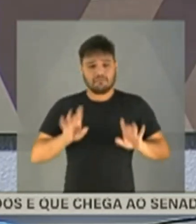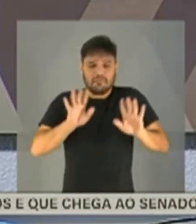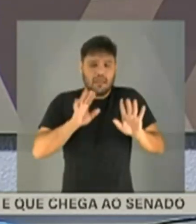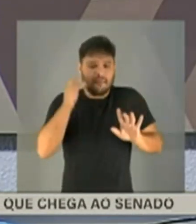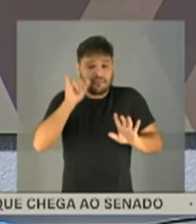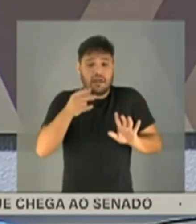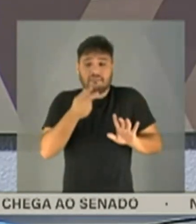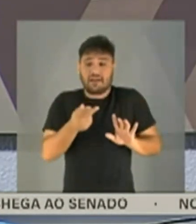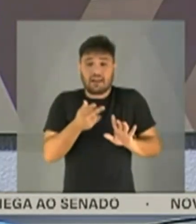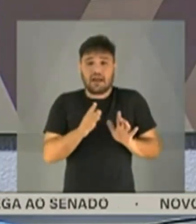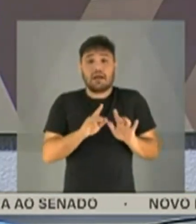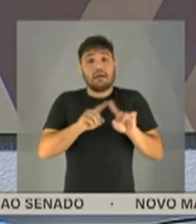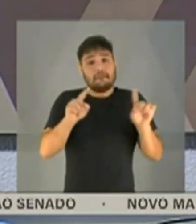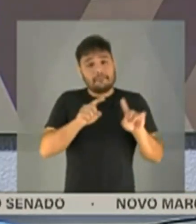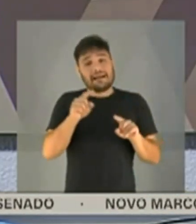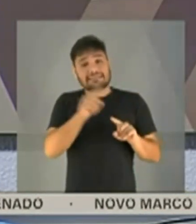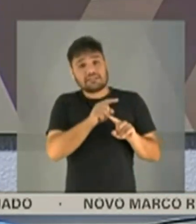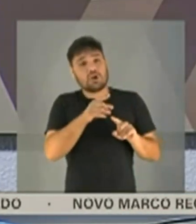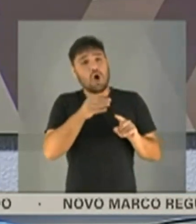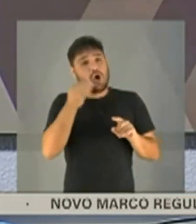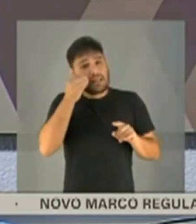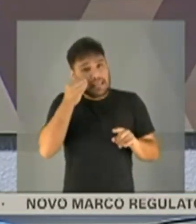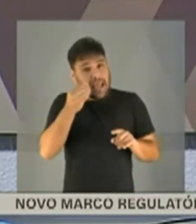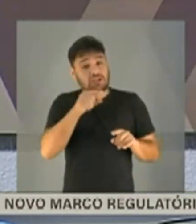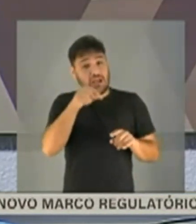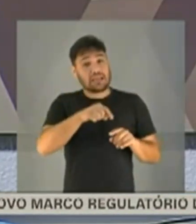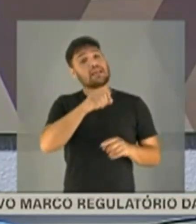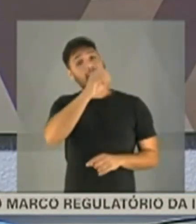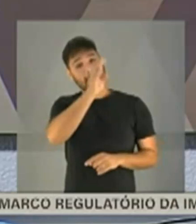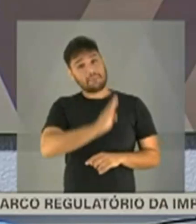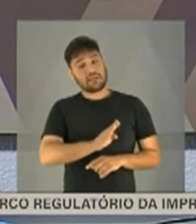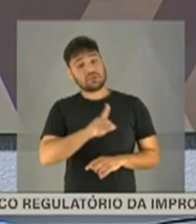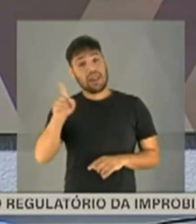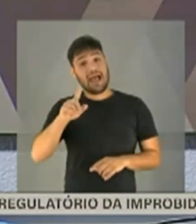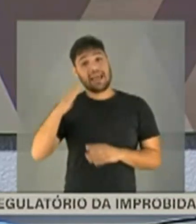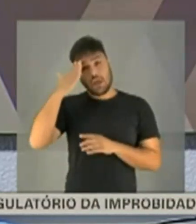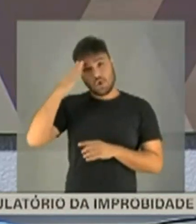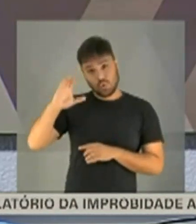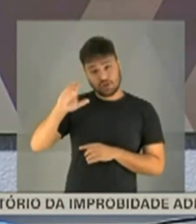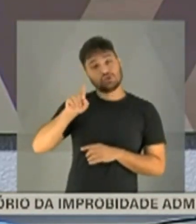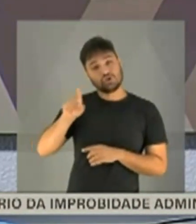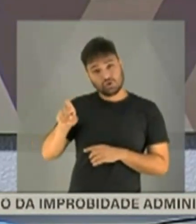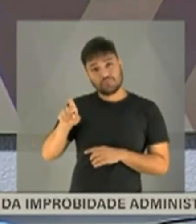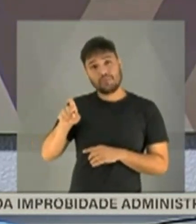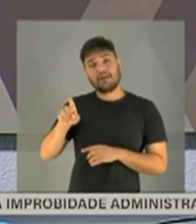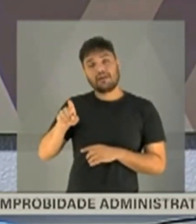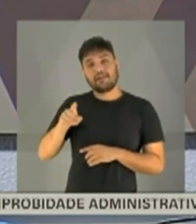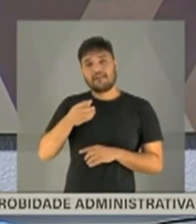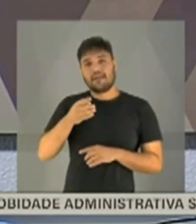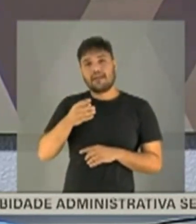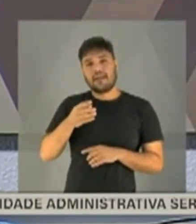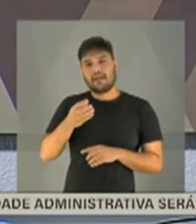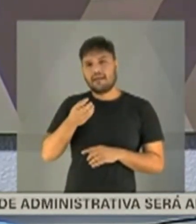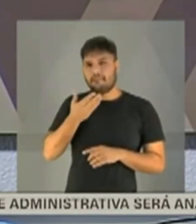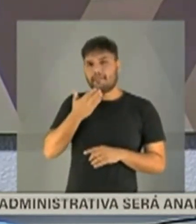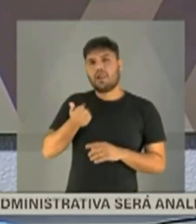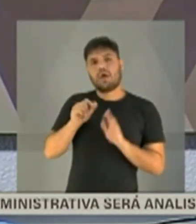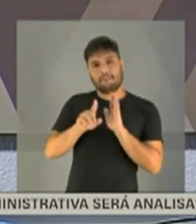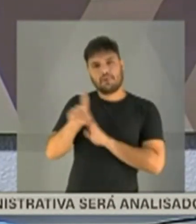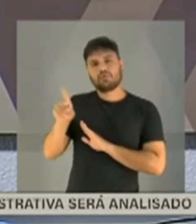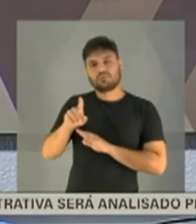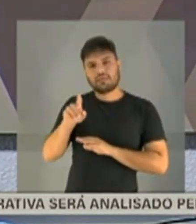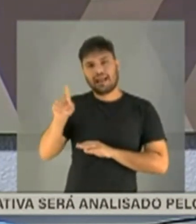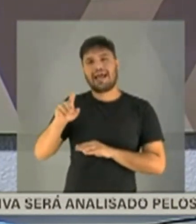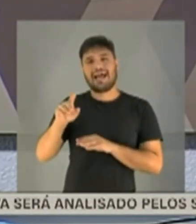fazer jogada de palavras, mas os testes atuais aqui no Brasil, inclusive, em Curitiba, seria até bom perguntar para a Sociedade